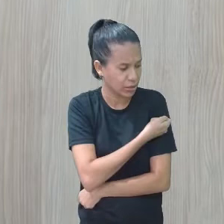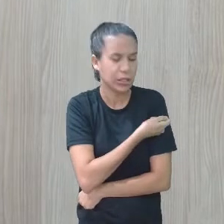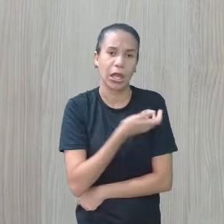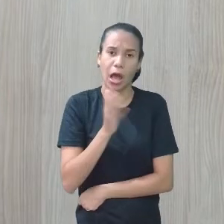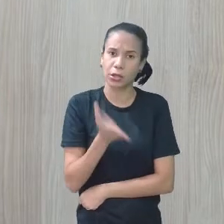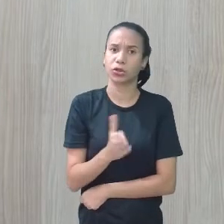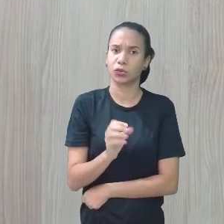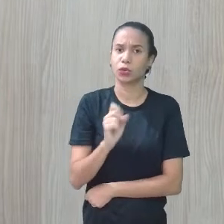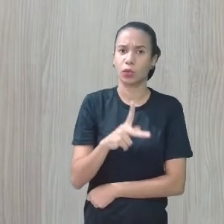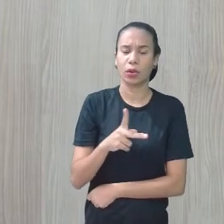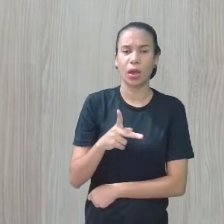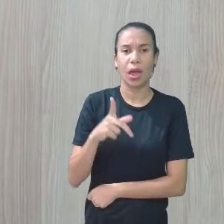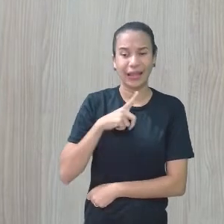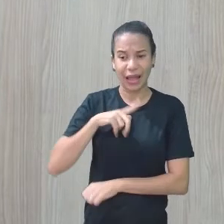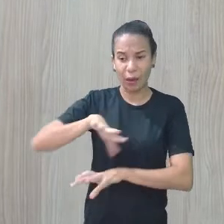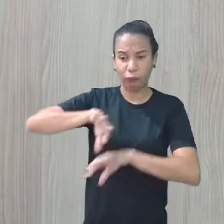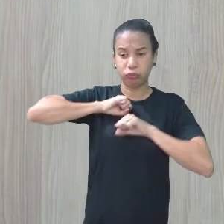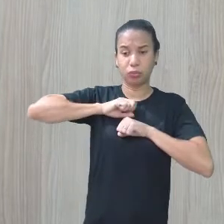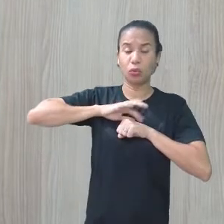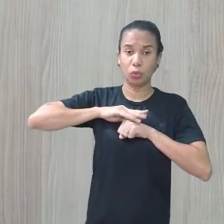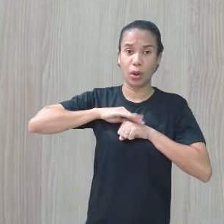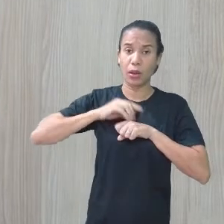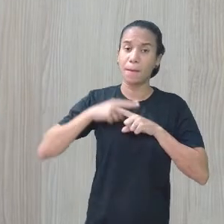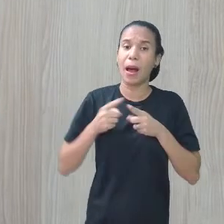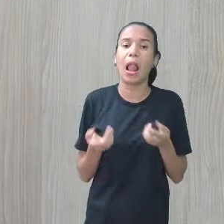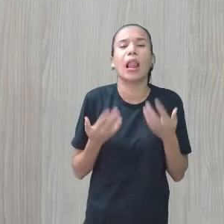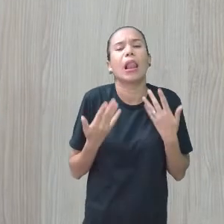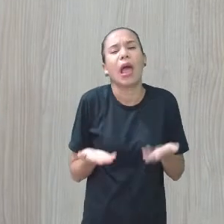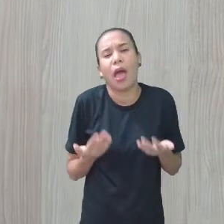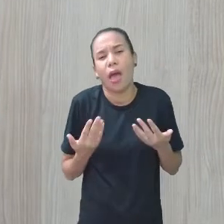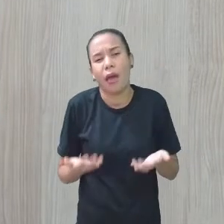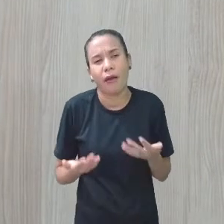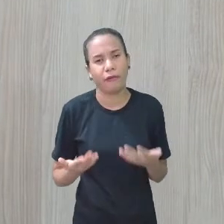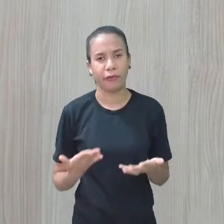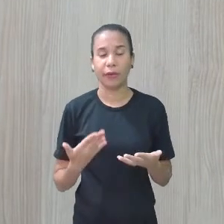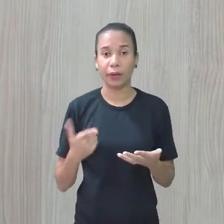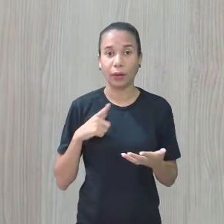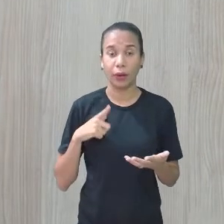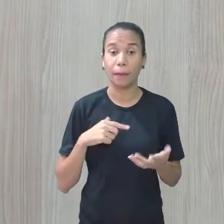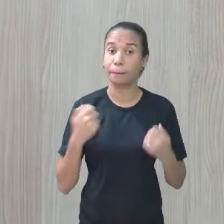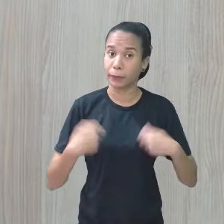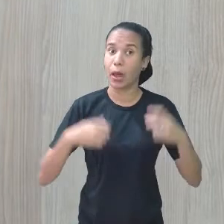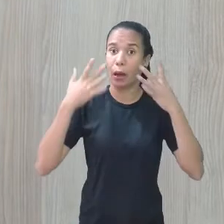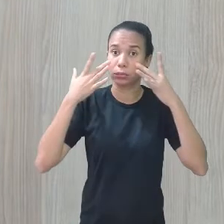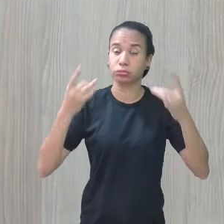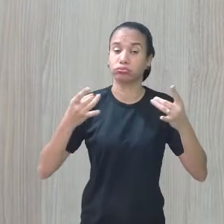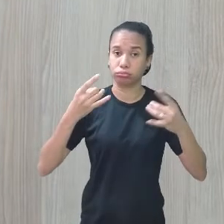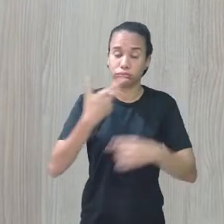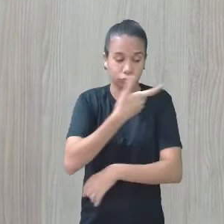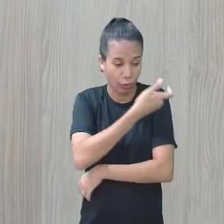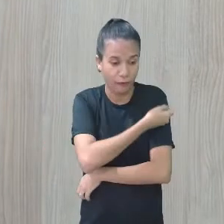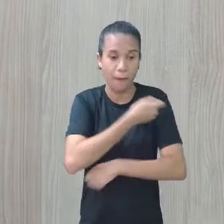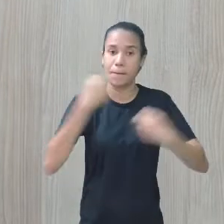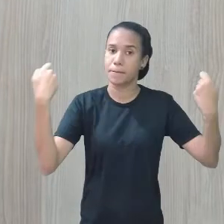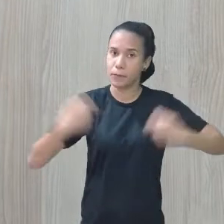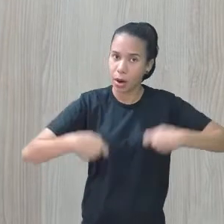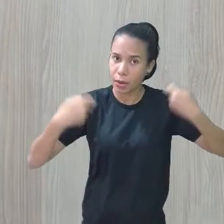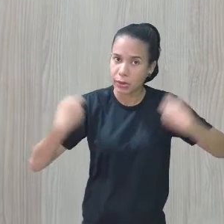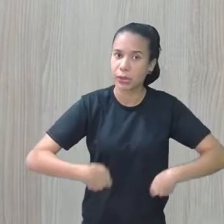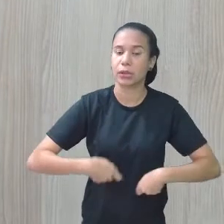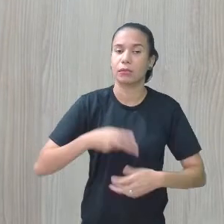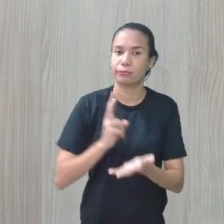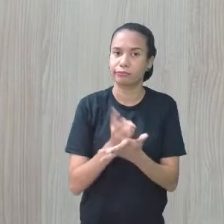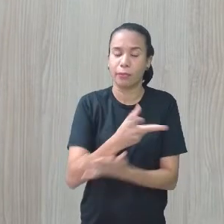estão sendo contaminadas, mas está vindo de forma leve. Então, um grande alerta, a vacina é a solução. Então, vocês